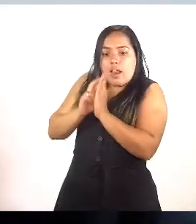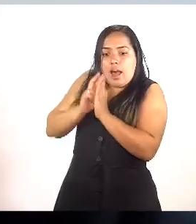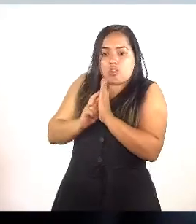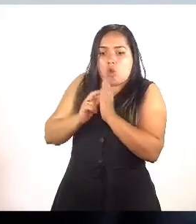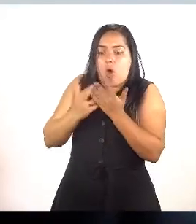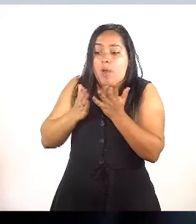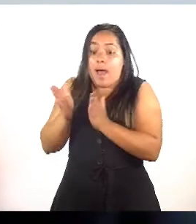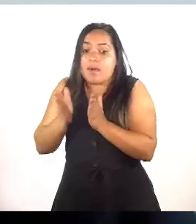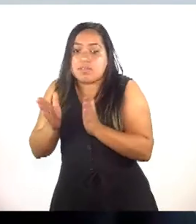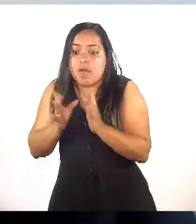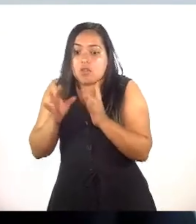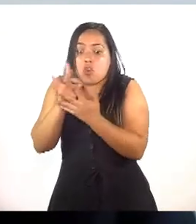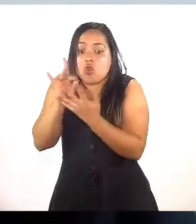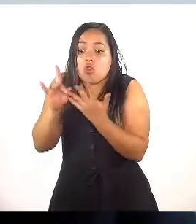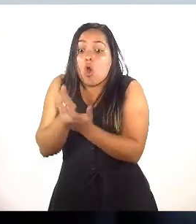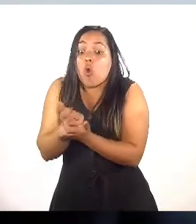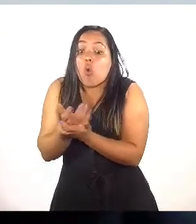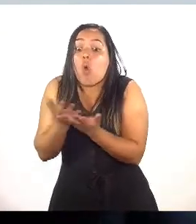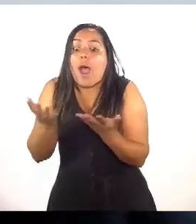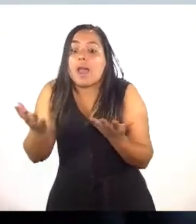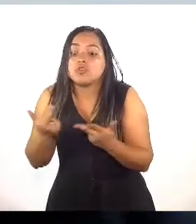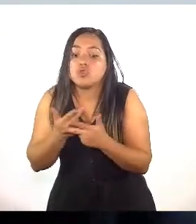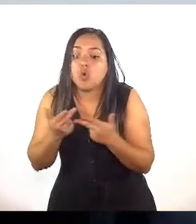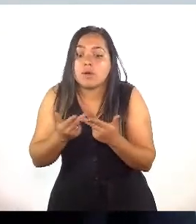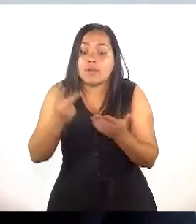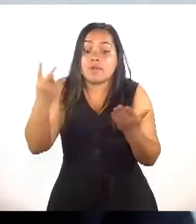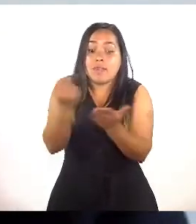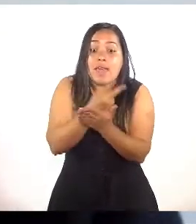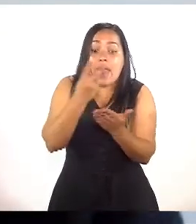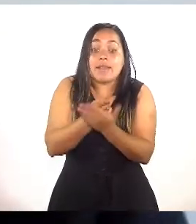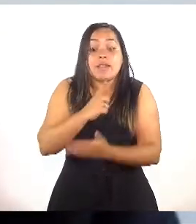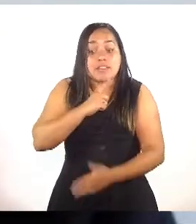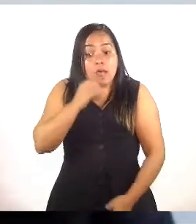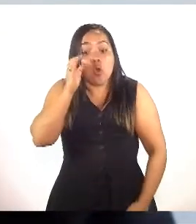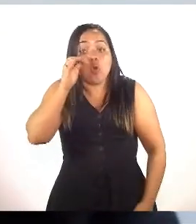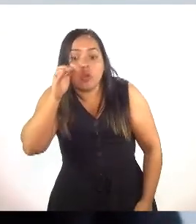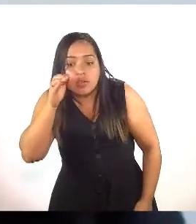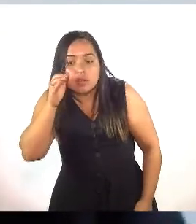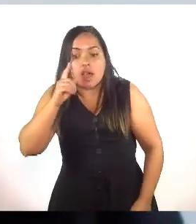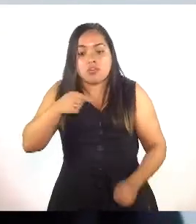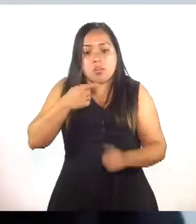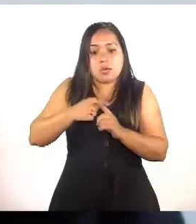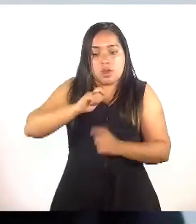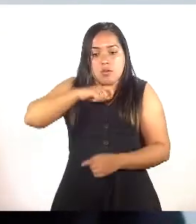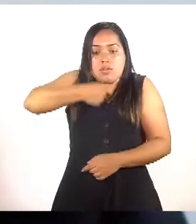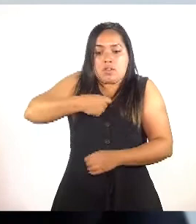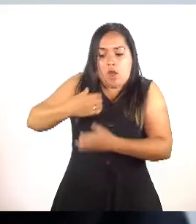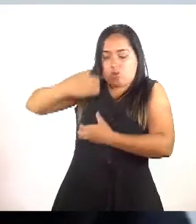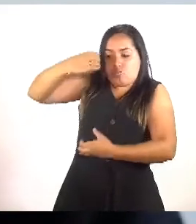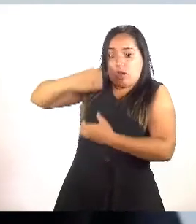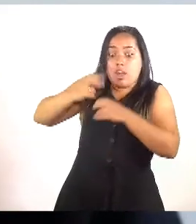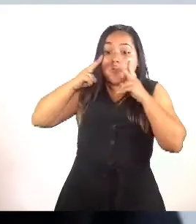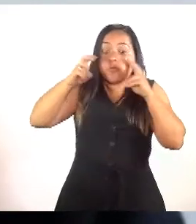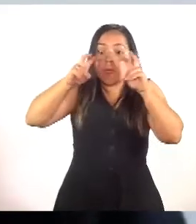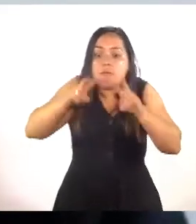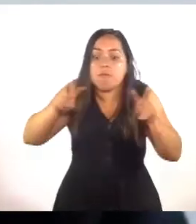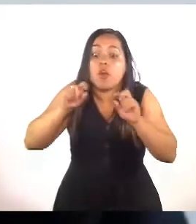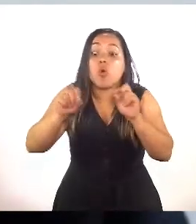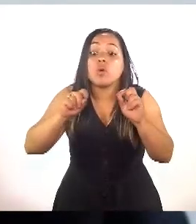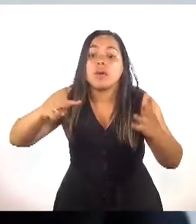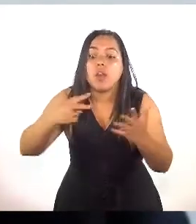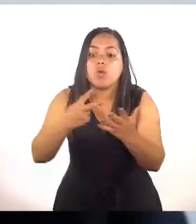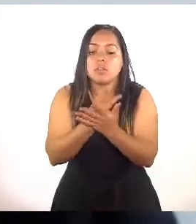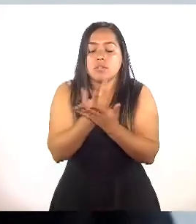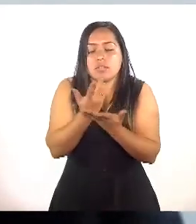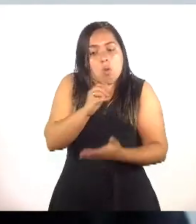de quais foram as falhas técnicas de manutenção. Tenho até curiosidade, como engenheiro, de olhar, obviamente, gosto, né, dessa